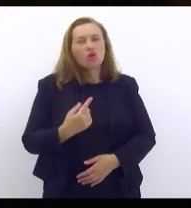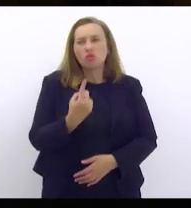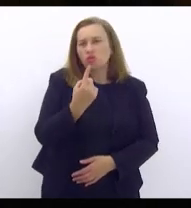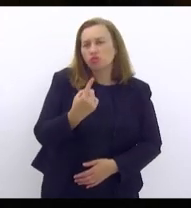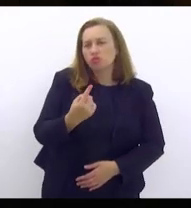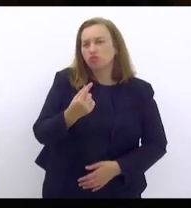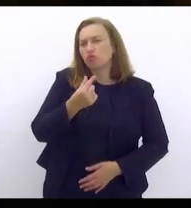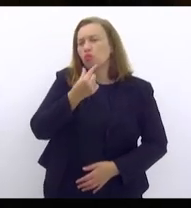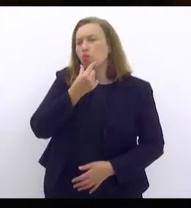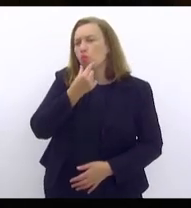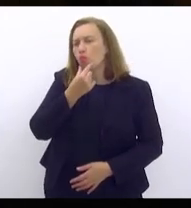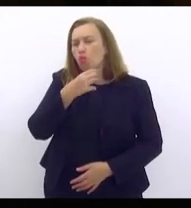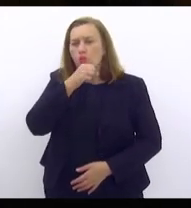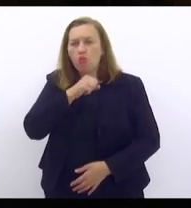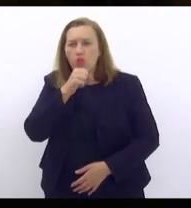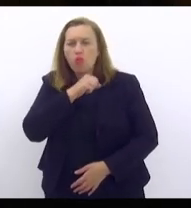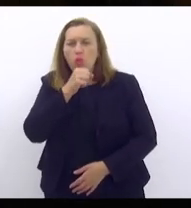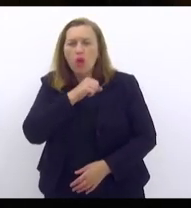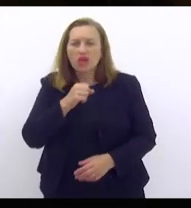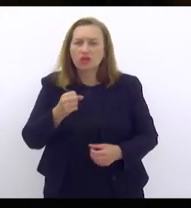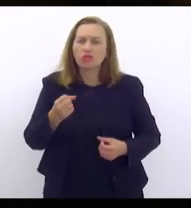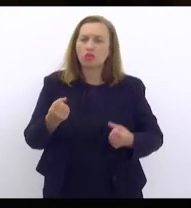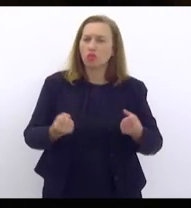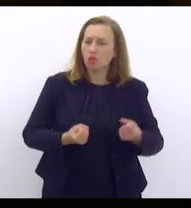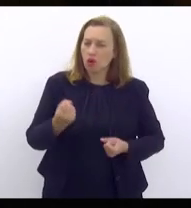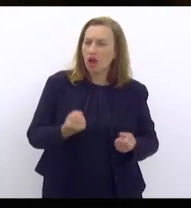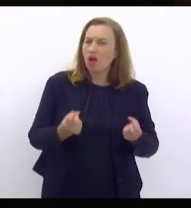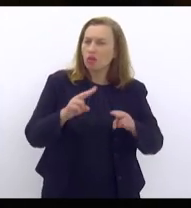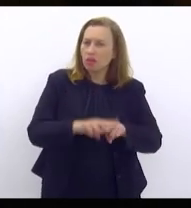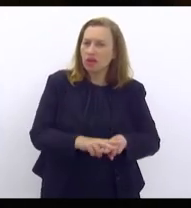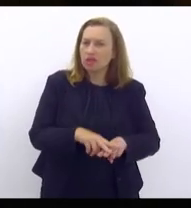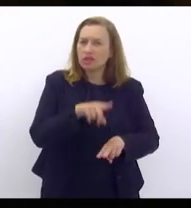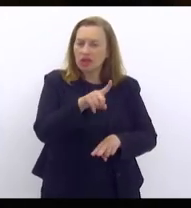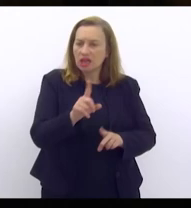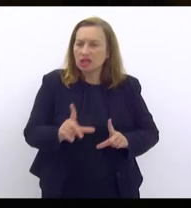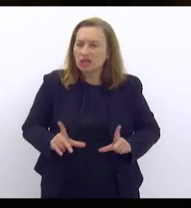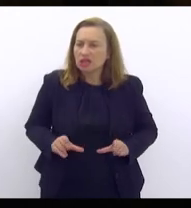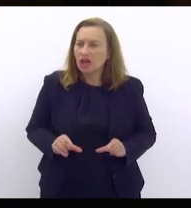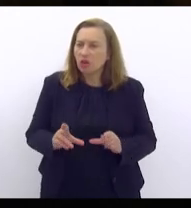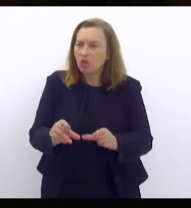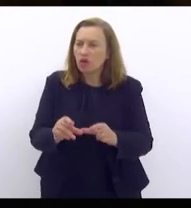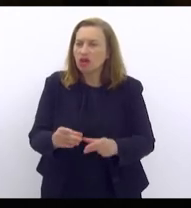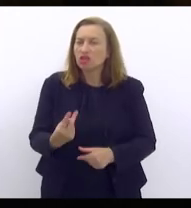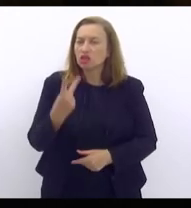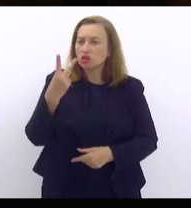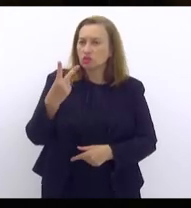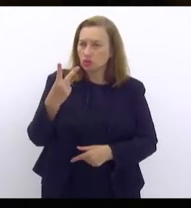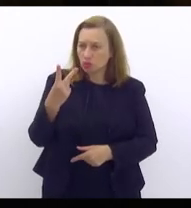presidente, que teve o seu carro apreendido. Esse senhor estava com câncer, com